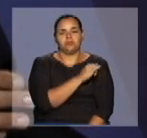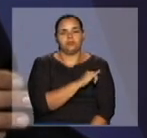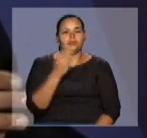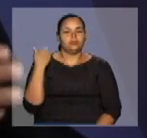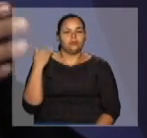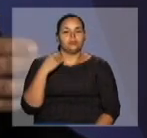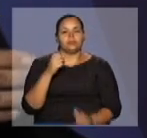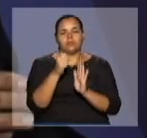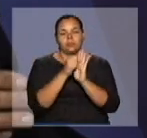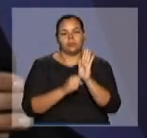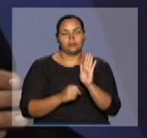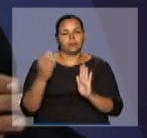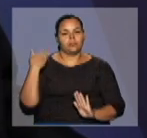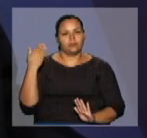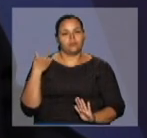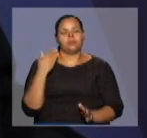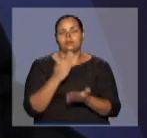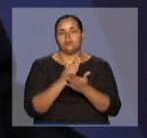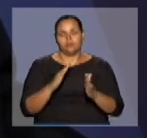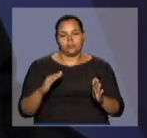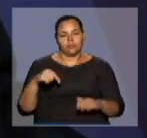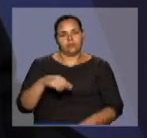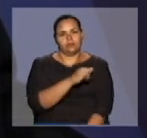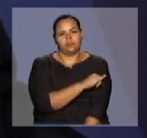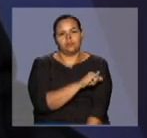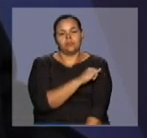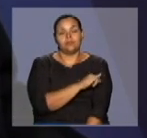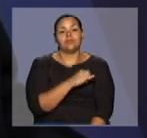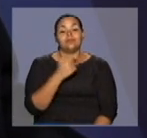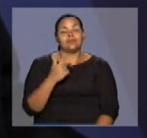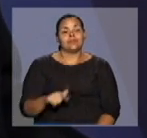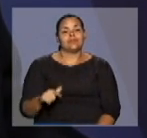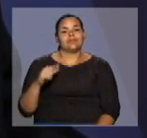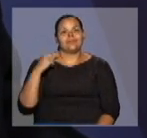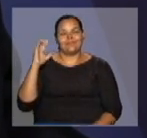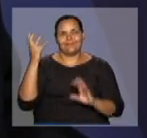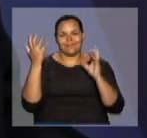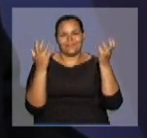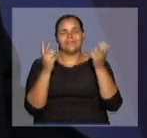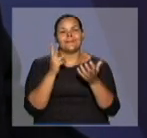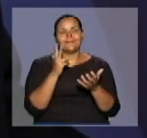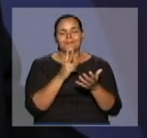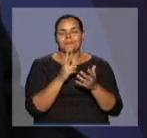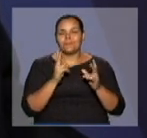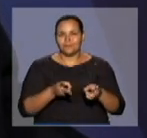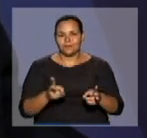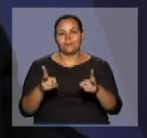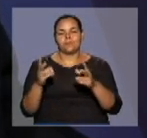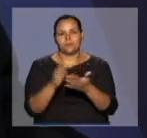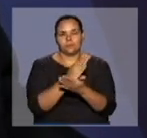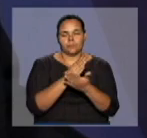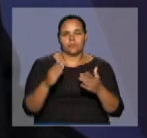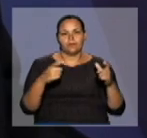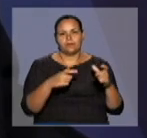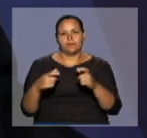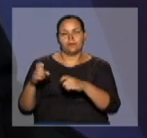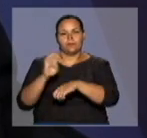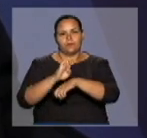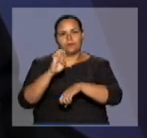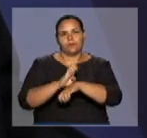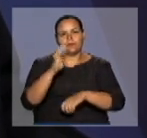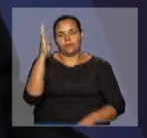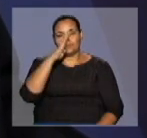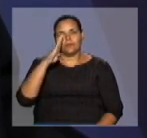primeira metade do século passado. E a silvestre persiste em alguns locais, alguns estados do